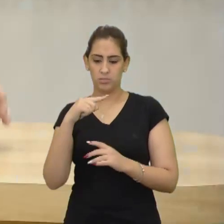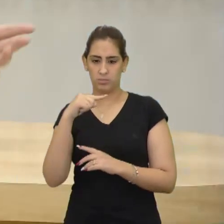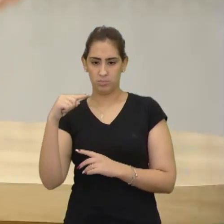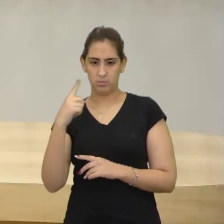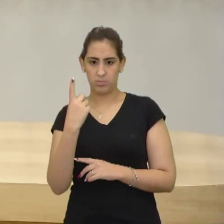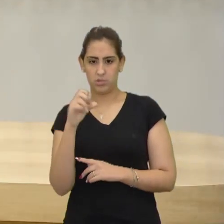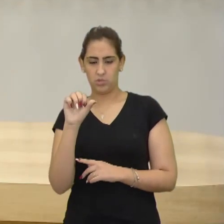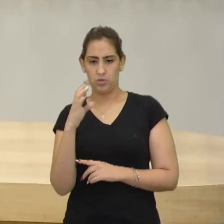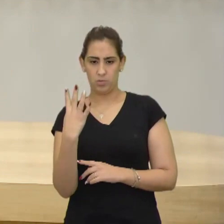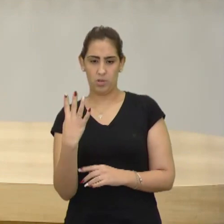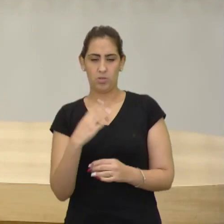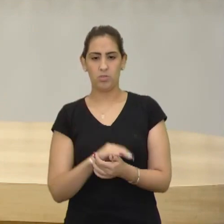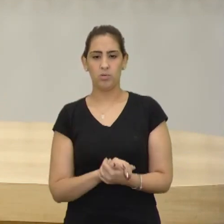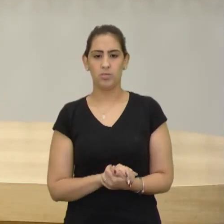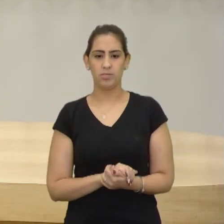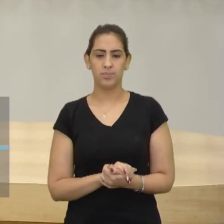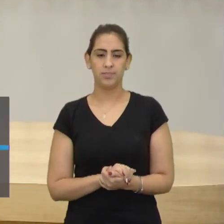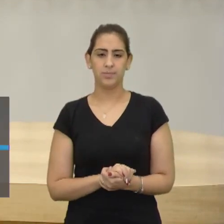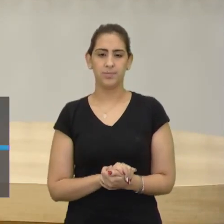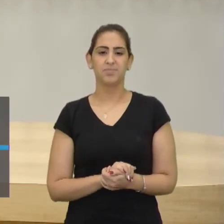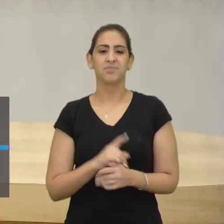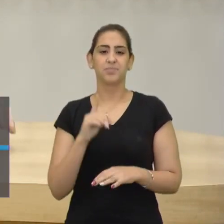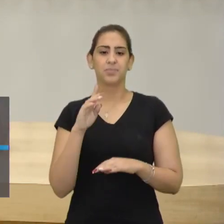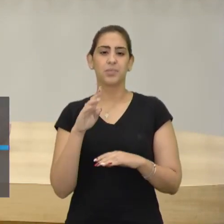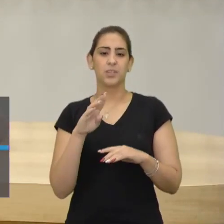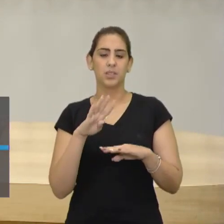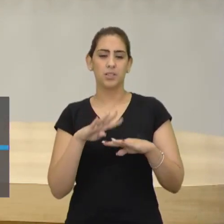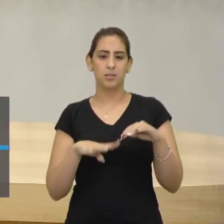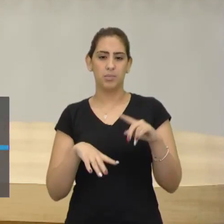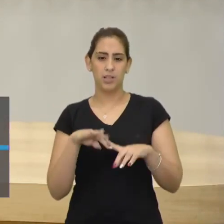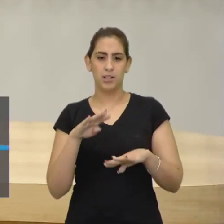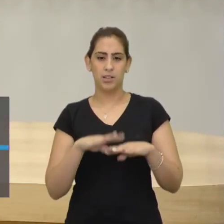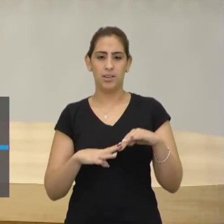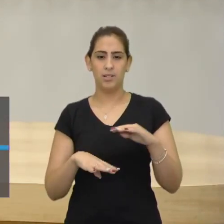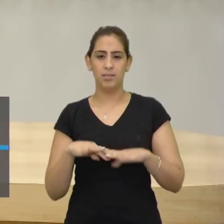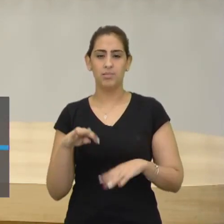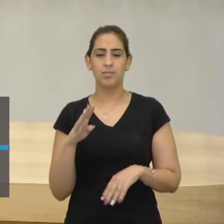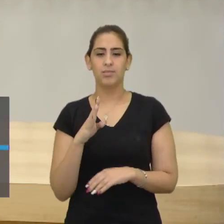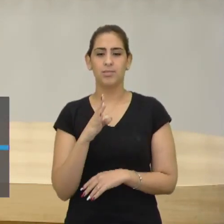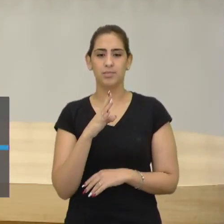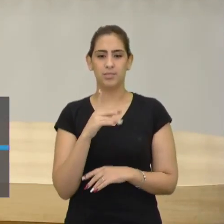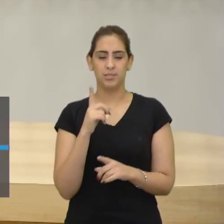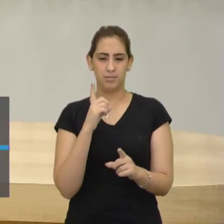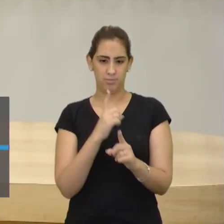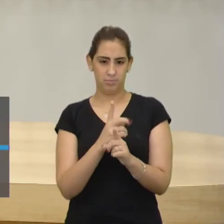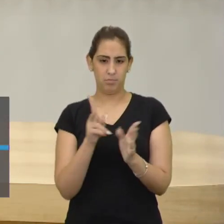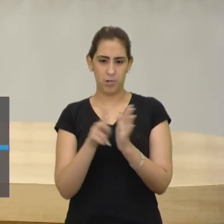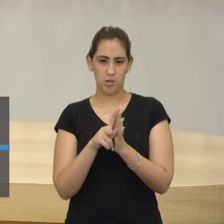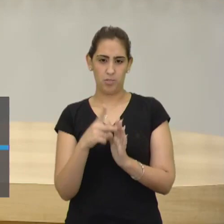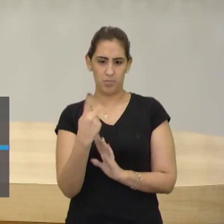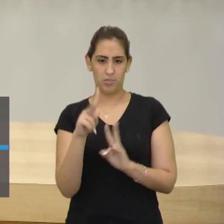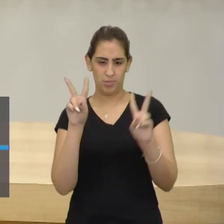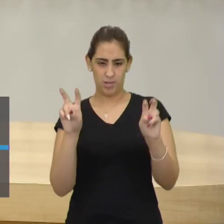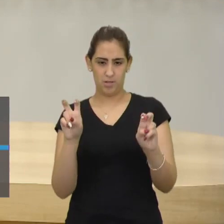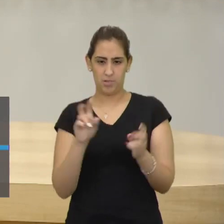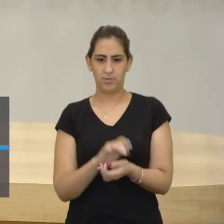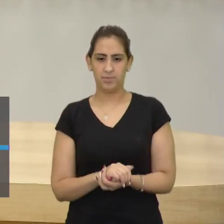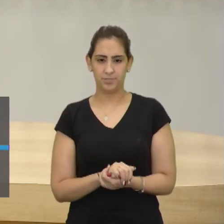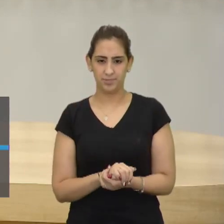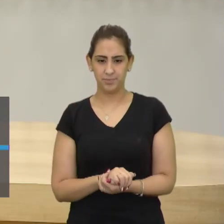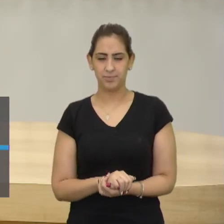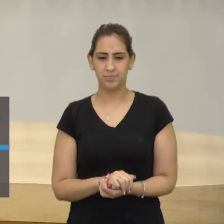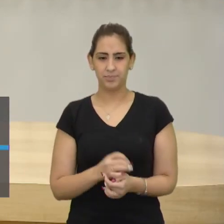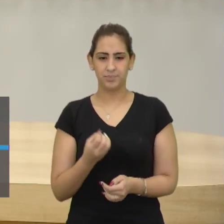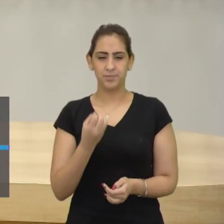194, o material correspondente a este tema de que trataremos hoje. Beleza?